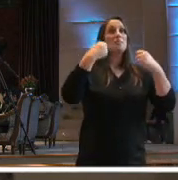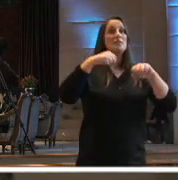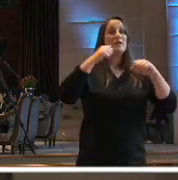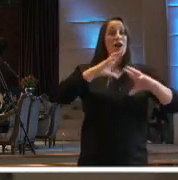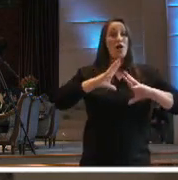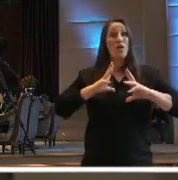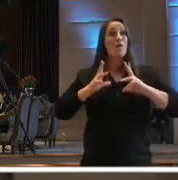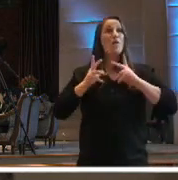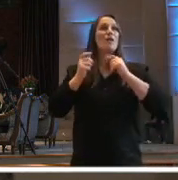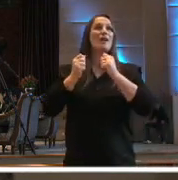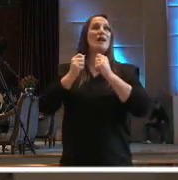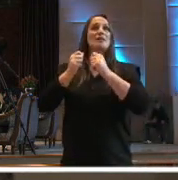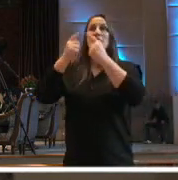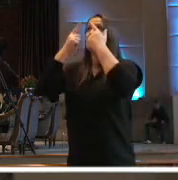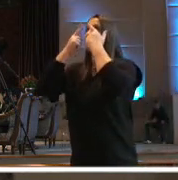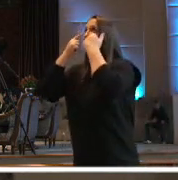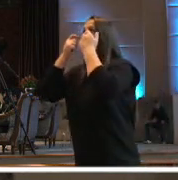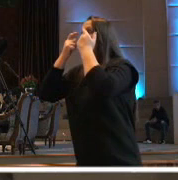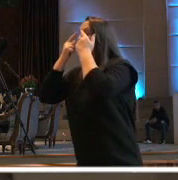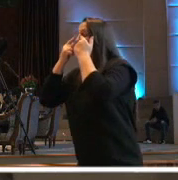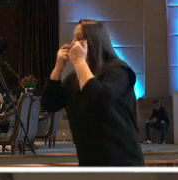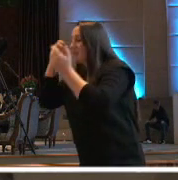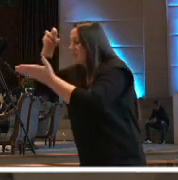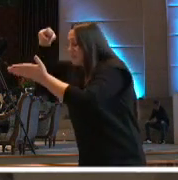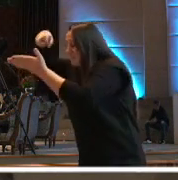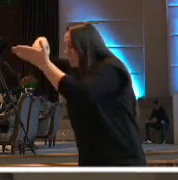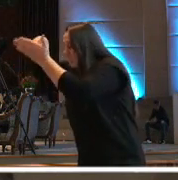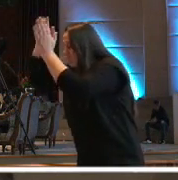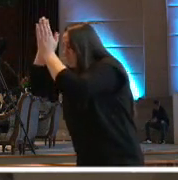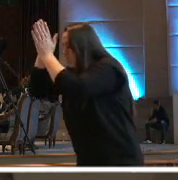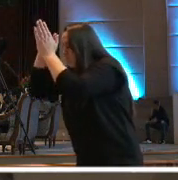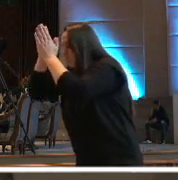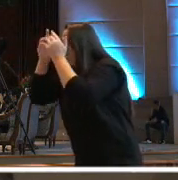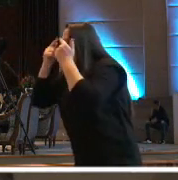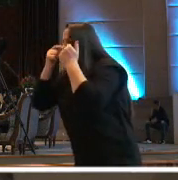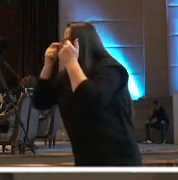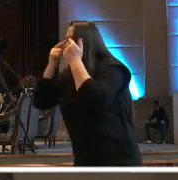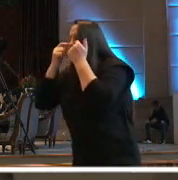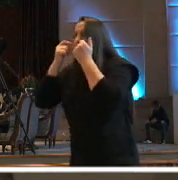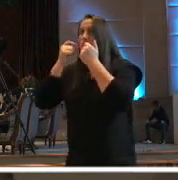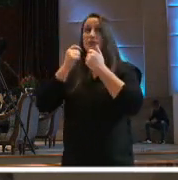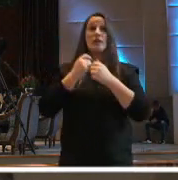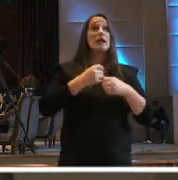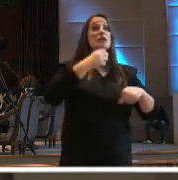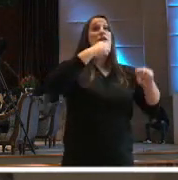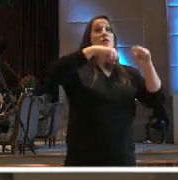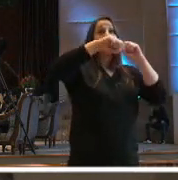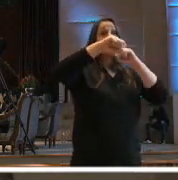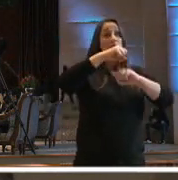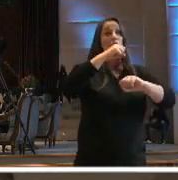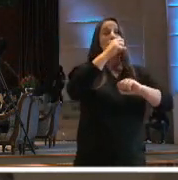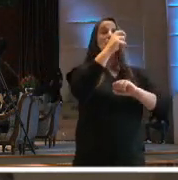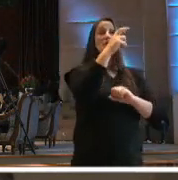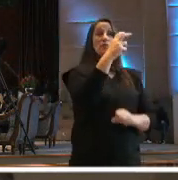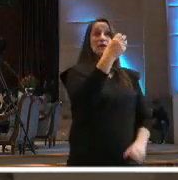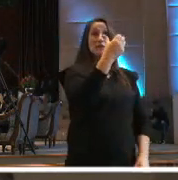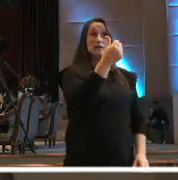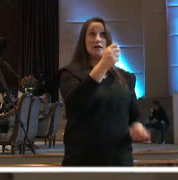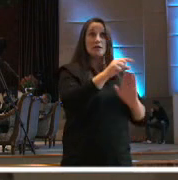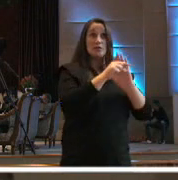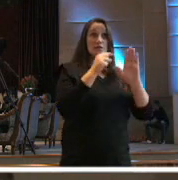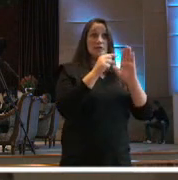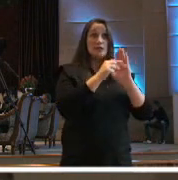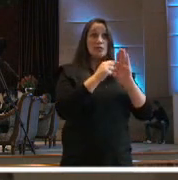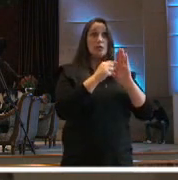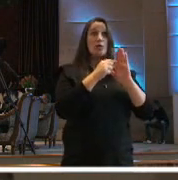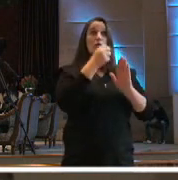do nosso Senhor. Olha que coisa linda ele vai escrever no Salmo 56, verso 8.